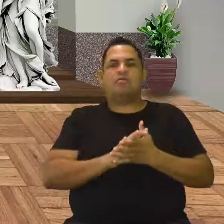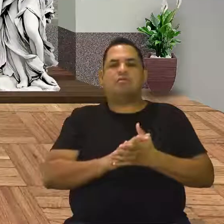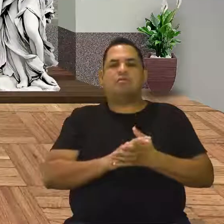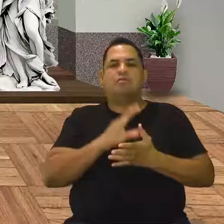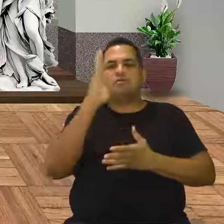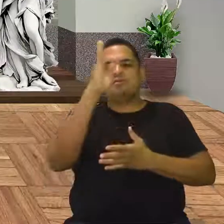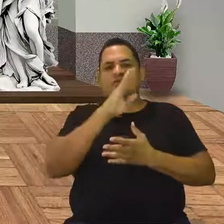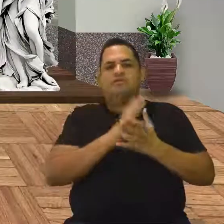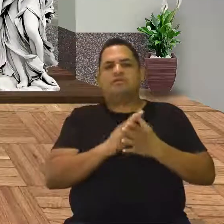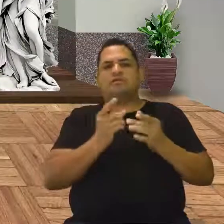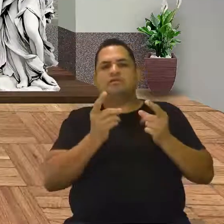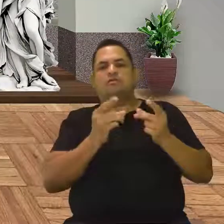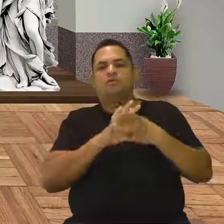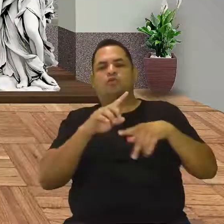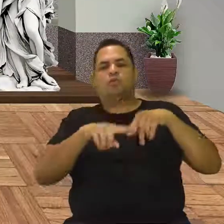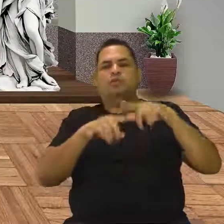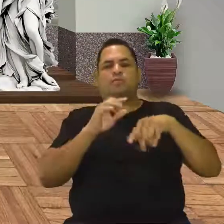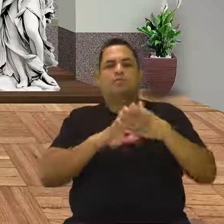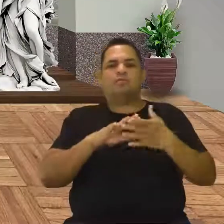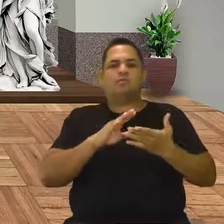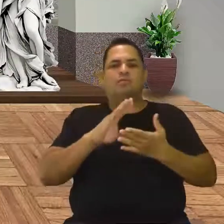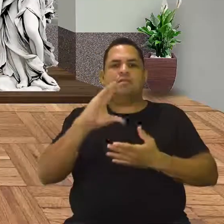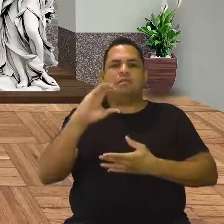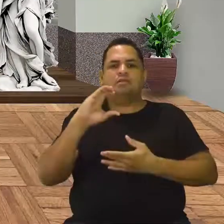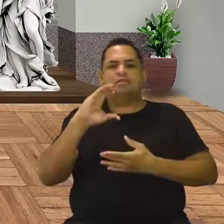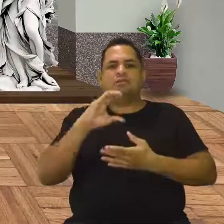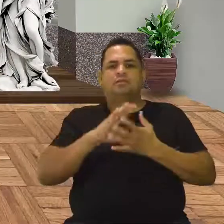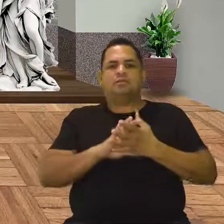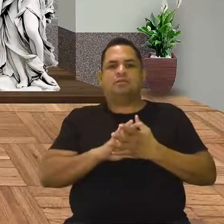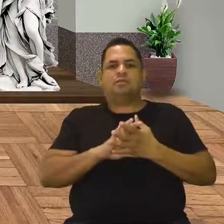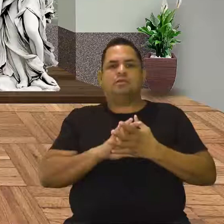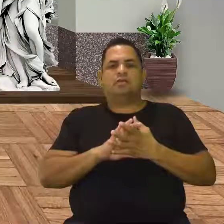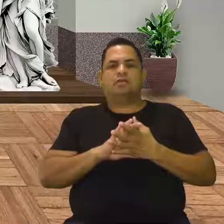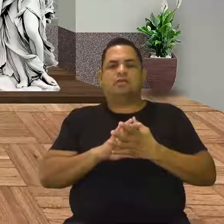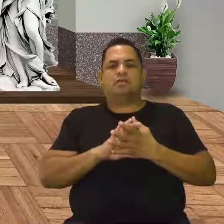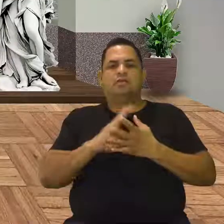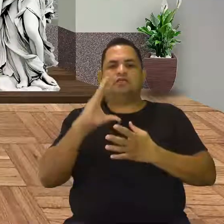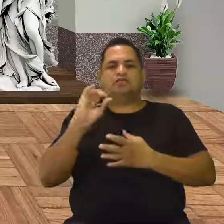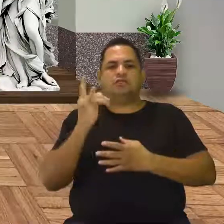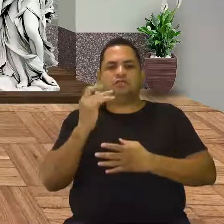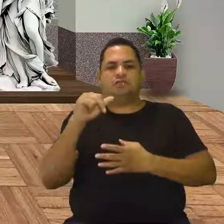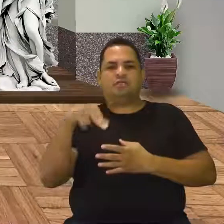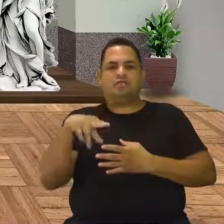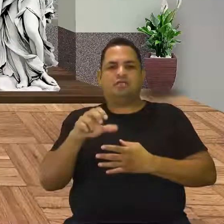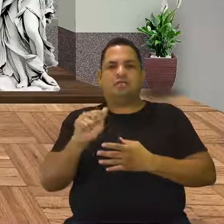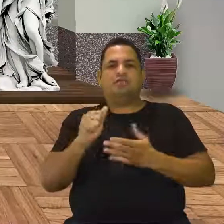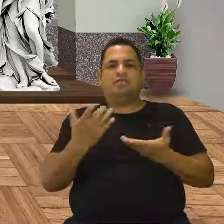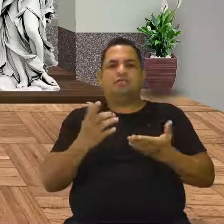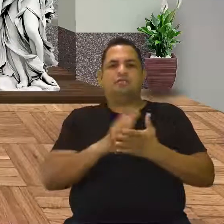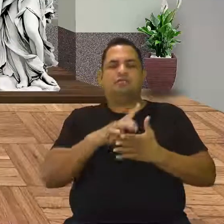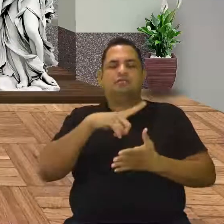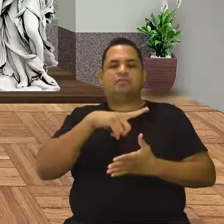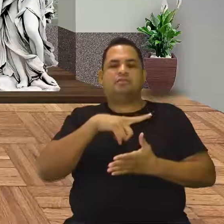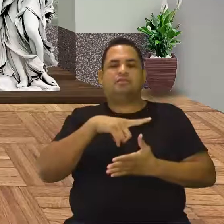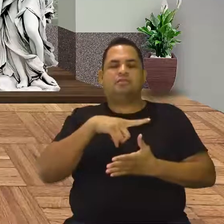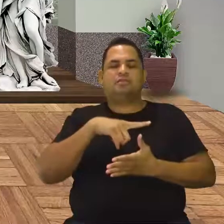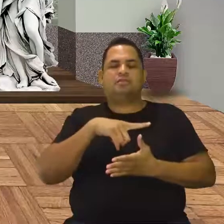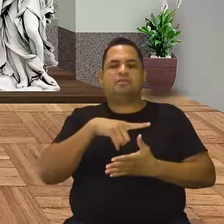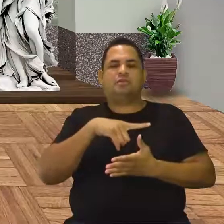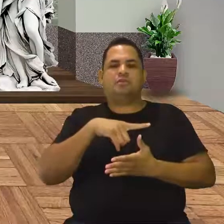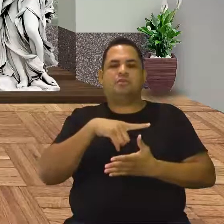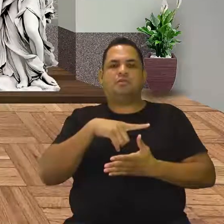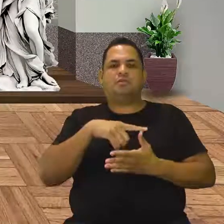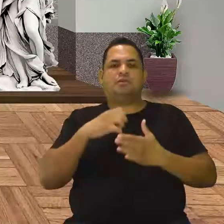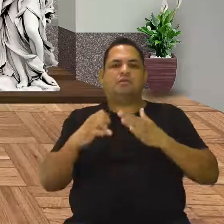China, para vários cantos. Um tempo desse, há anos atrás, eu descobri que nós temos uma empresa de refrigerante aqui